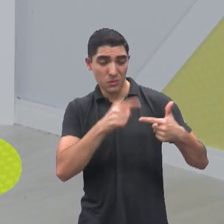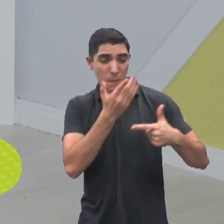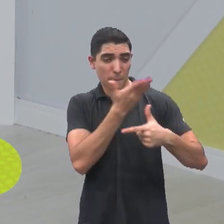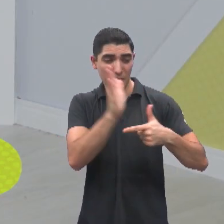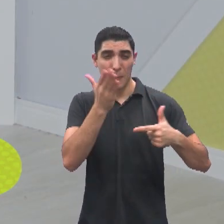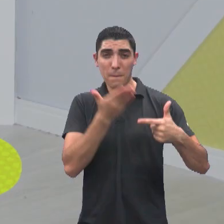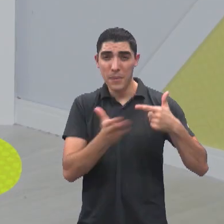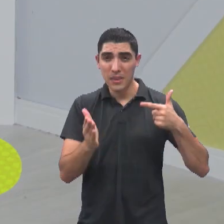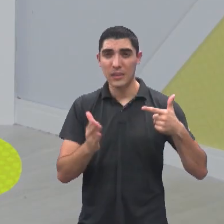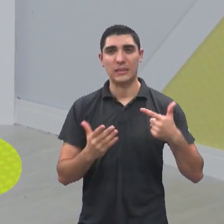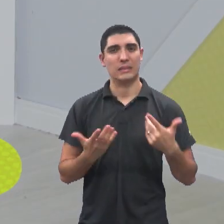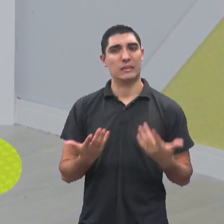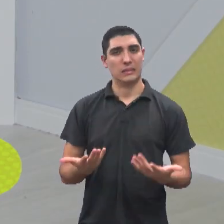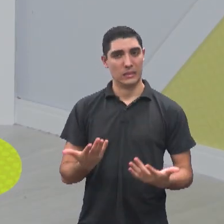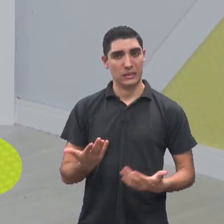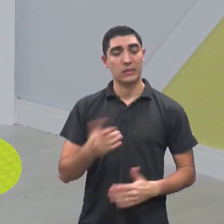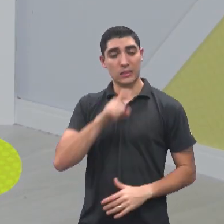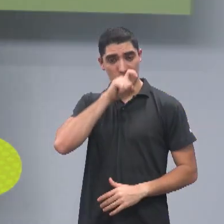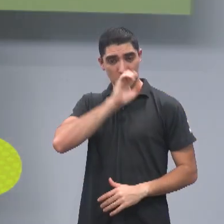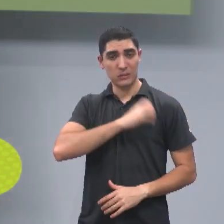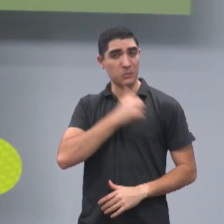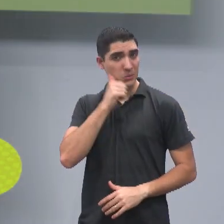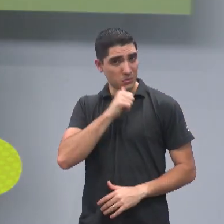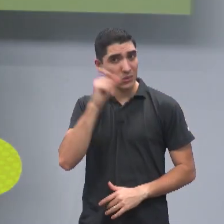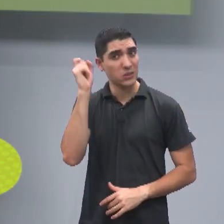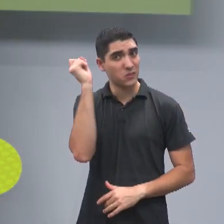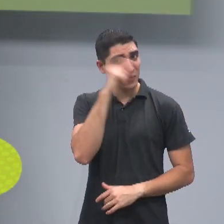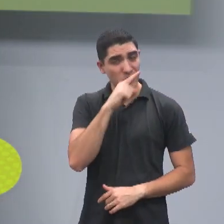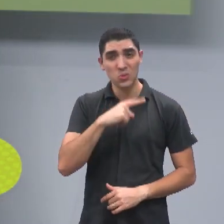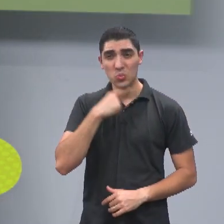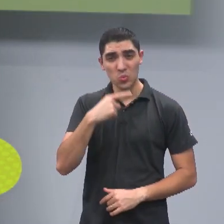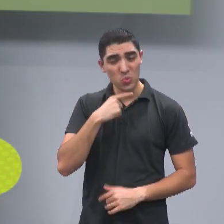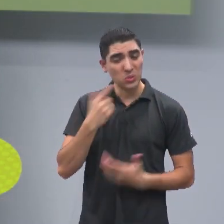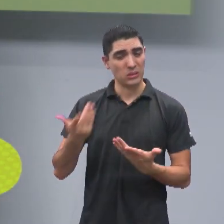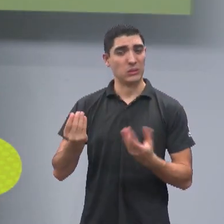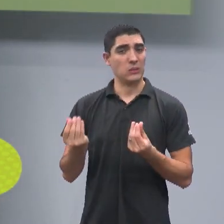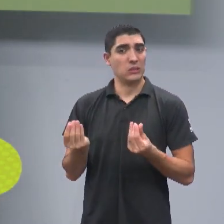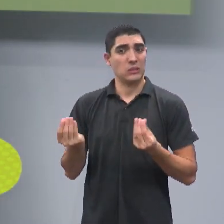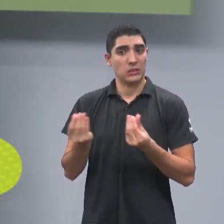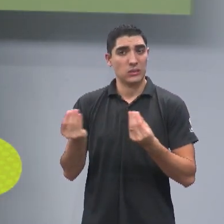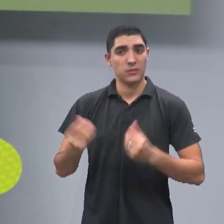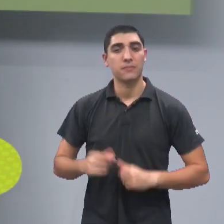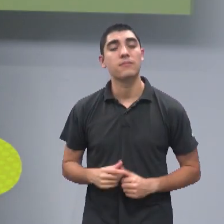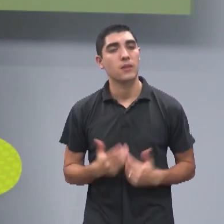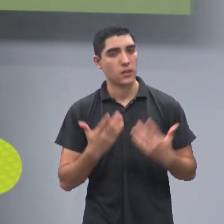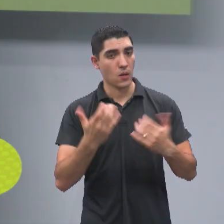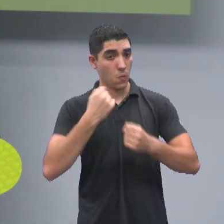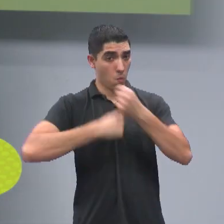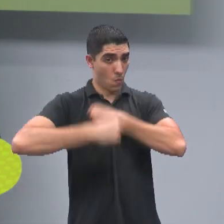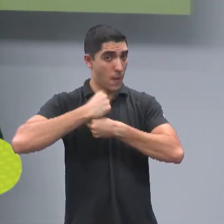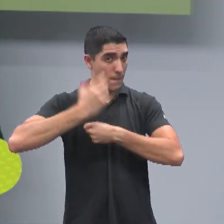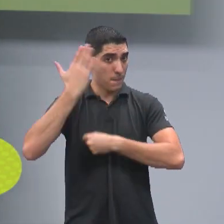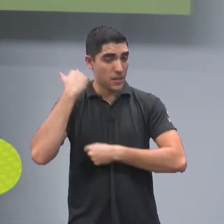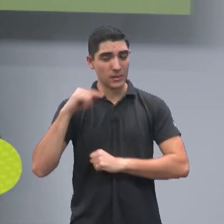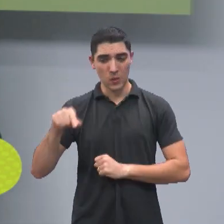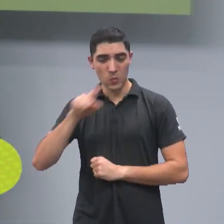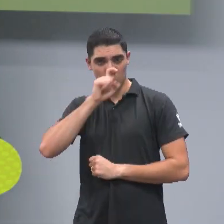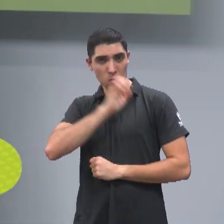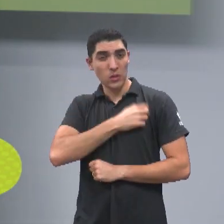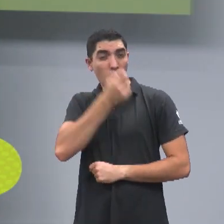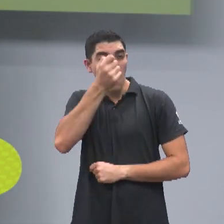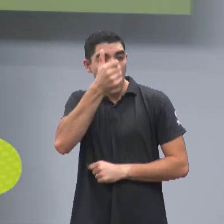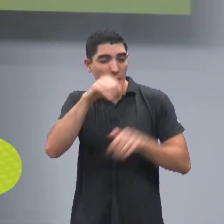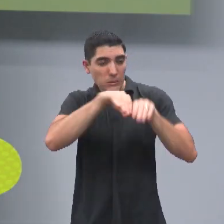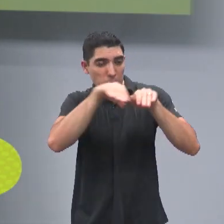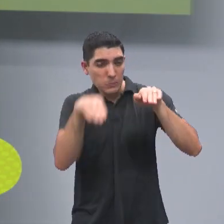tá ruim esse começo de campeonato para o São José. É, um começo complicado, né? O São José o ano passado brigou para não cair e só não caiu porque